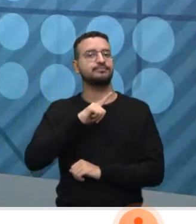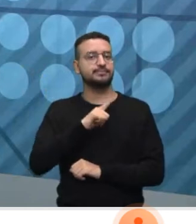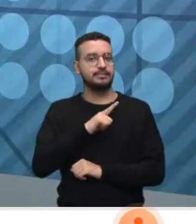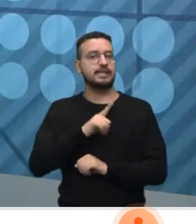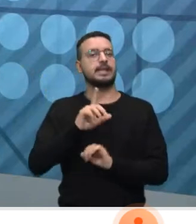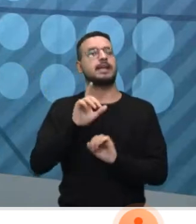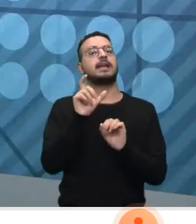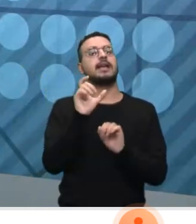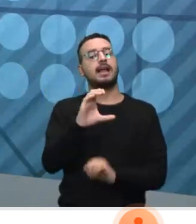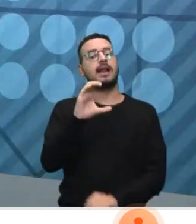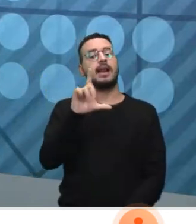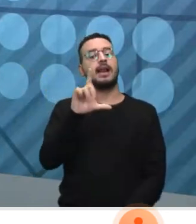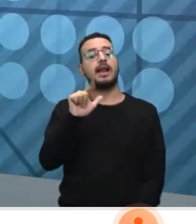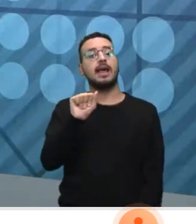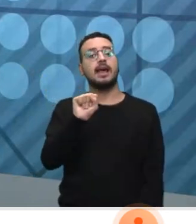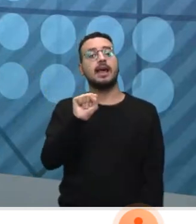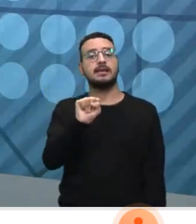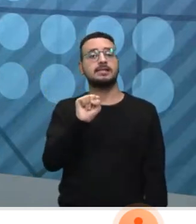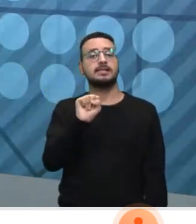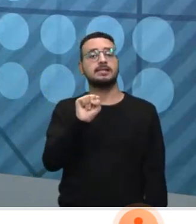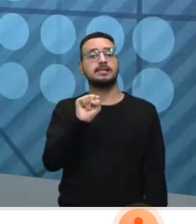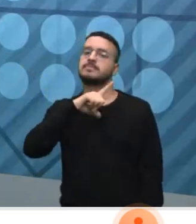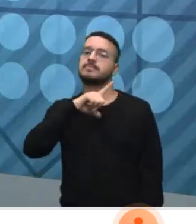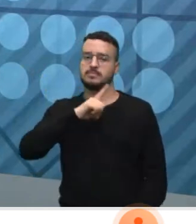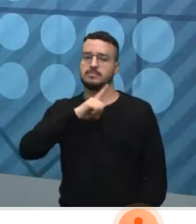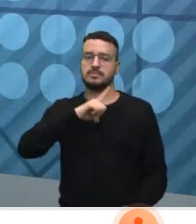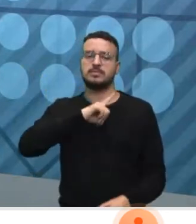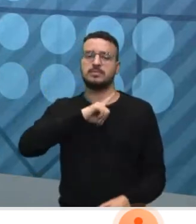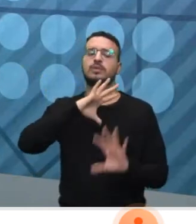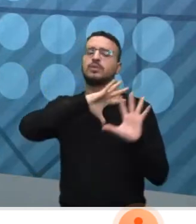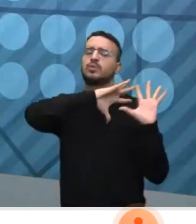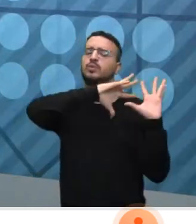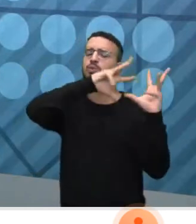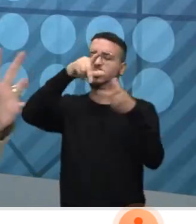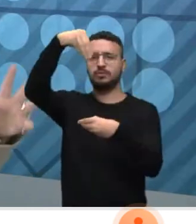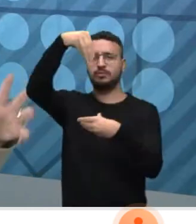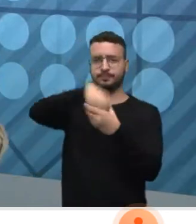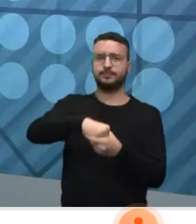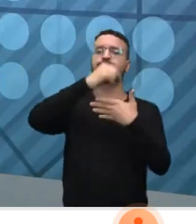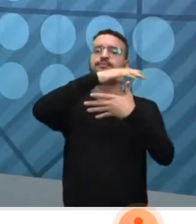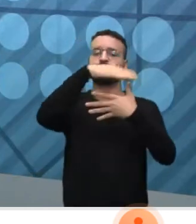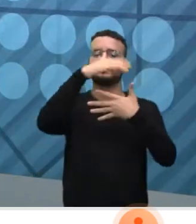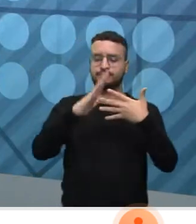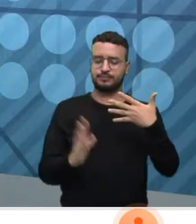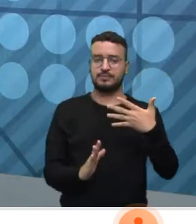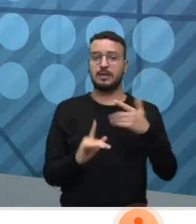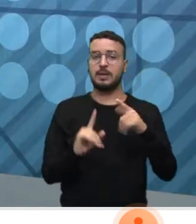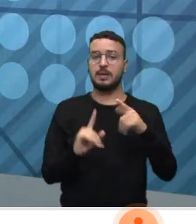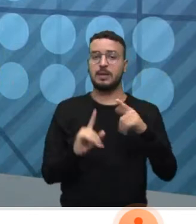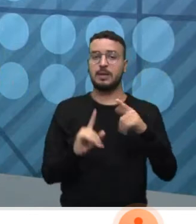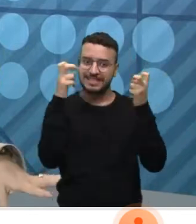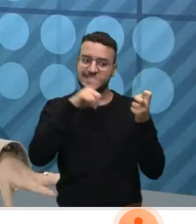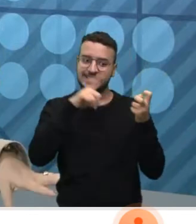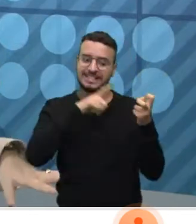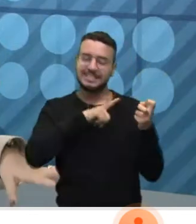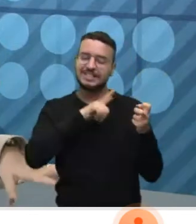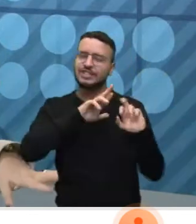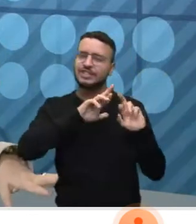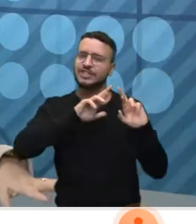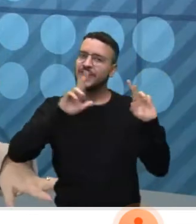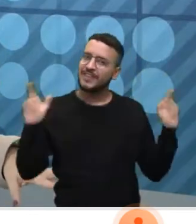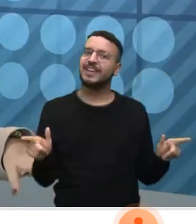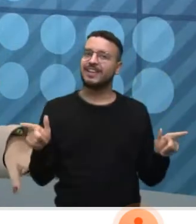gramaticais, não é? Fazem parte também da Libras, mas você vai perceber que ocorre de modo diferente em relação à língua